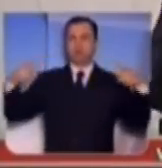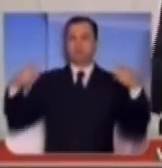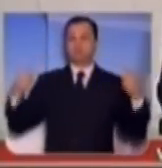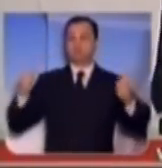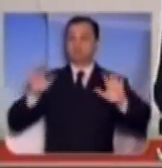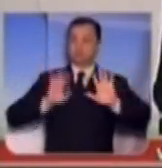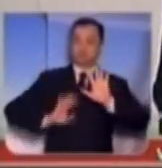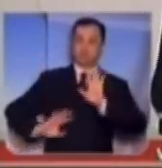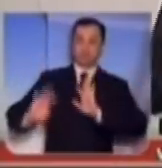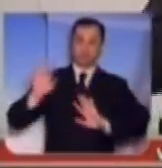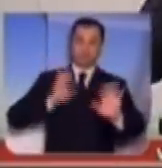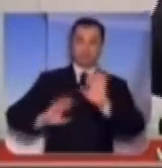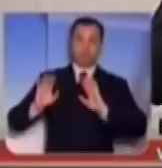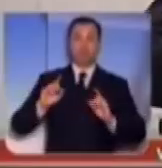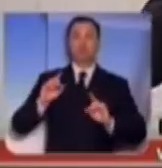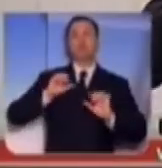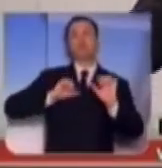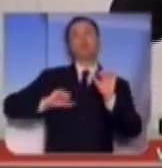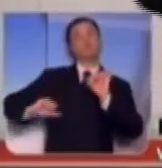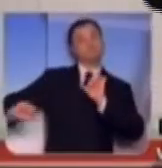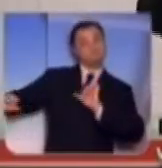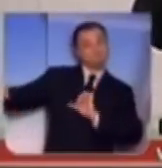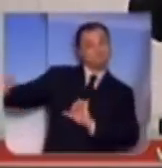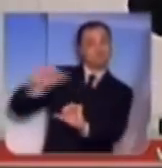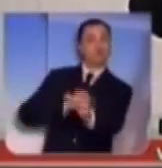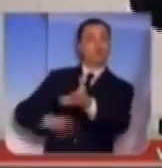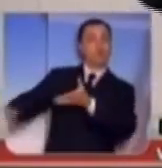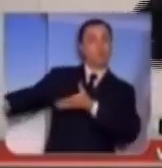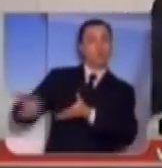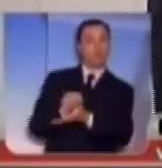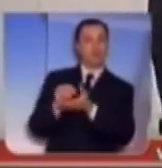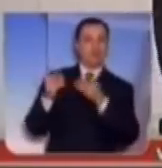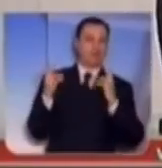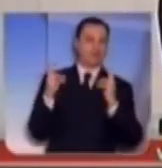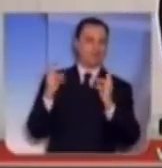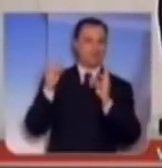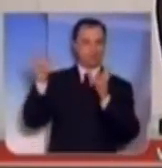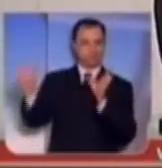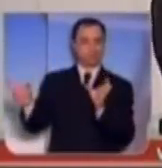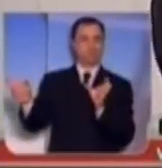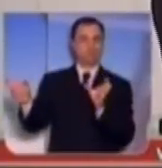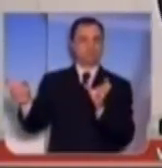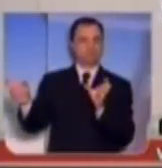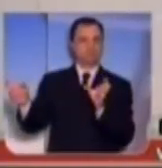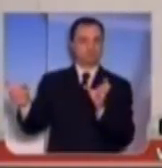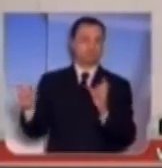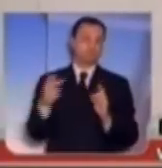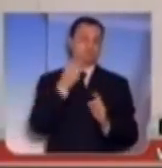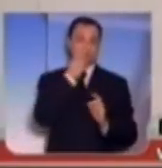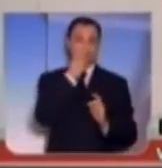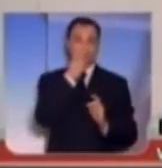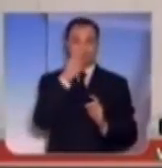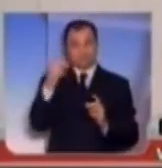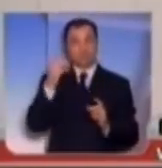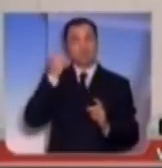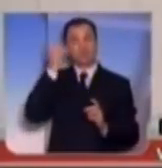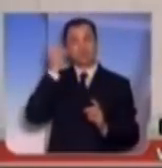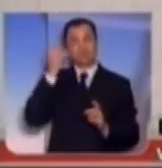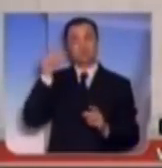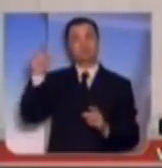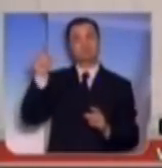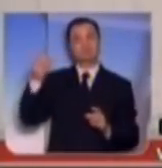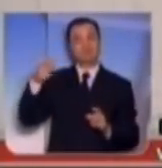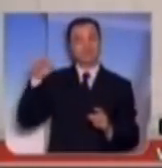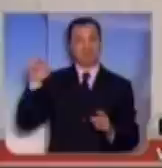têm que tomar muito cuidado para não se transformarem também igual a esses monstros. Me parece que o